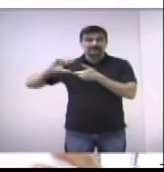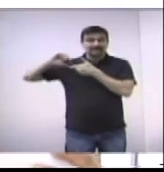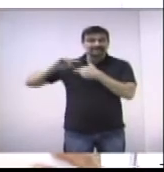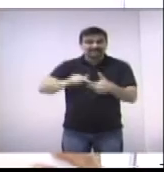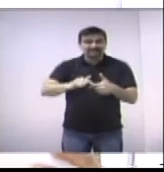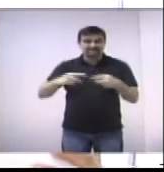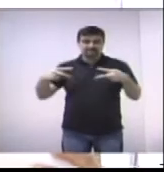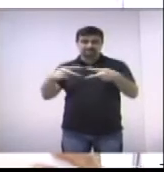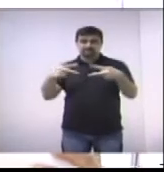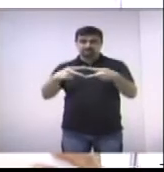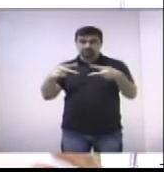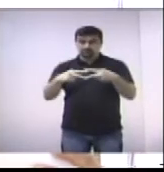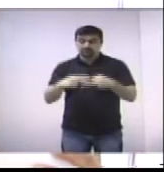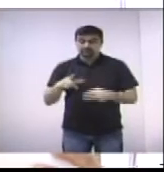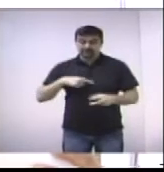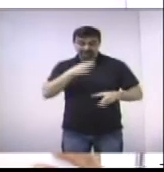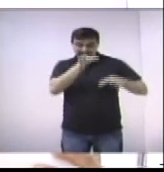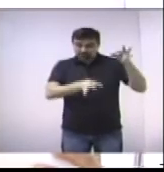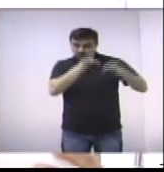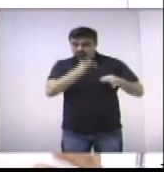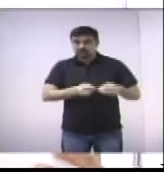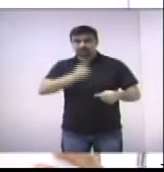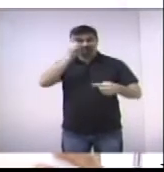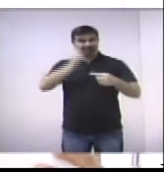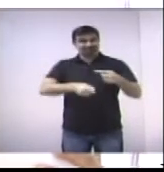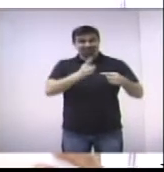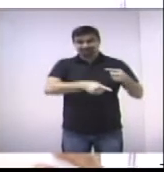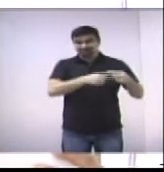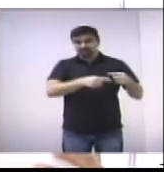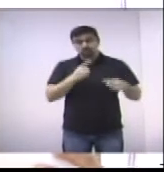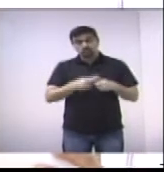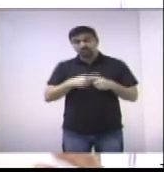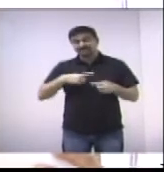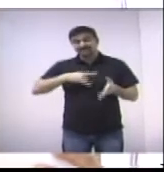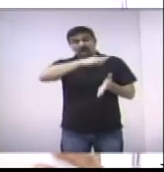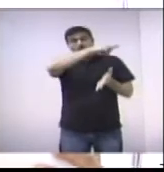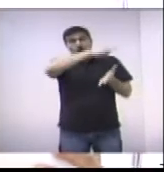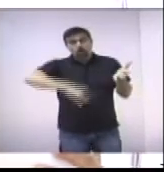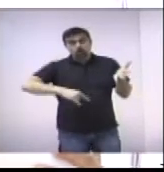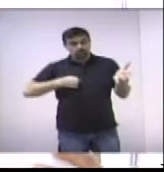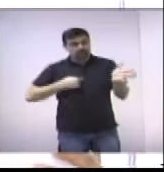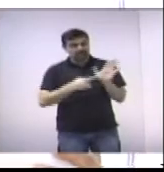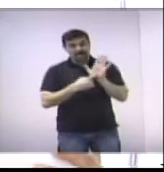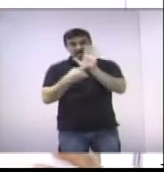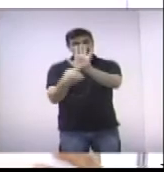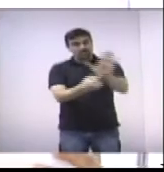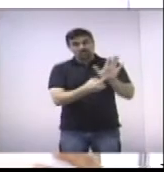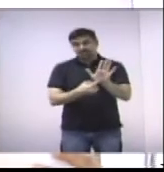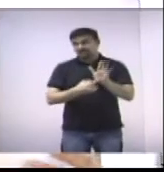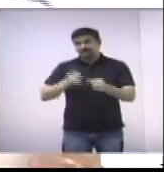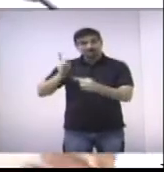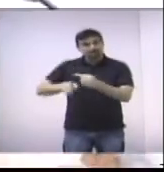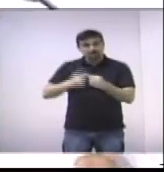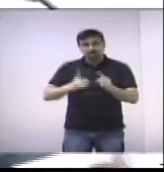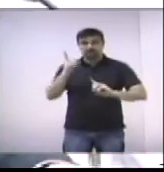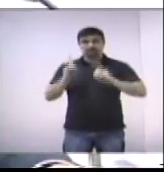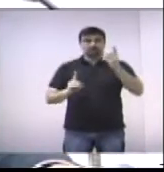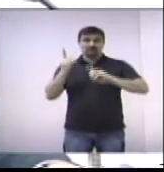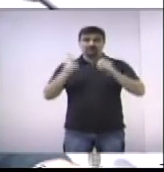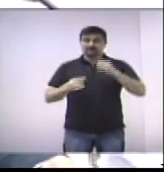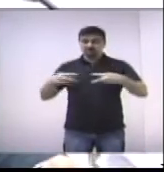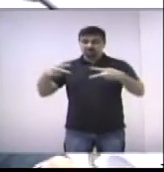jurídicas, devido à documentação incompleta entregue pelas mesmas e não aprovação das contas das escolas pelo Tribunal de